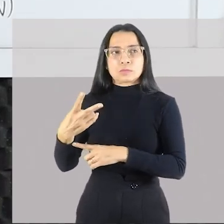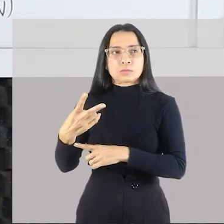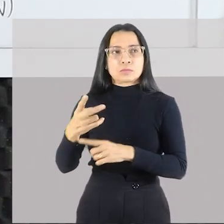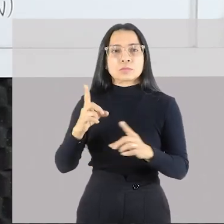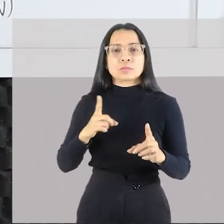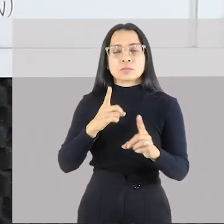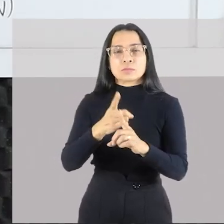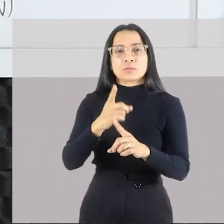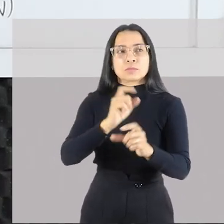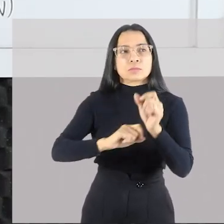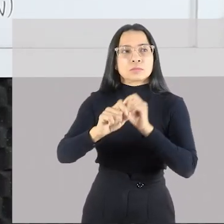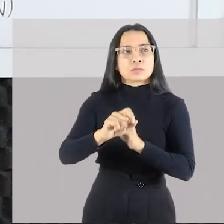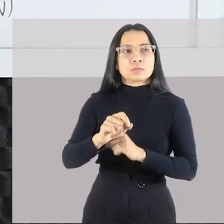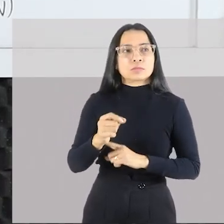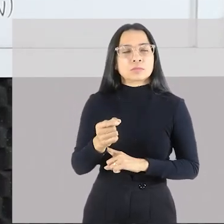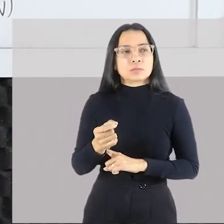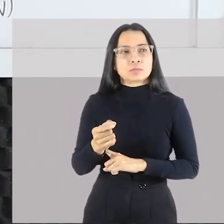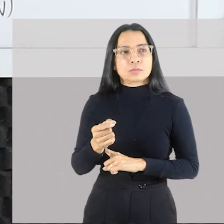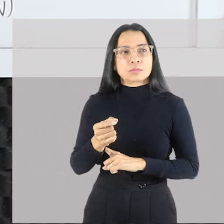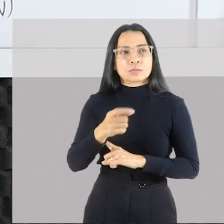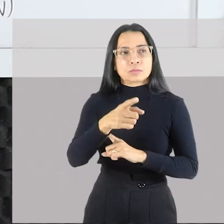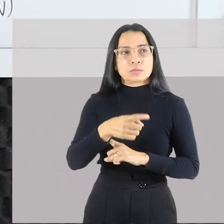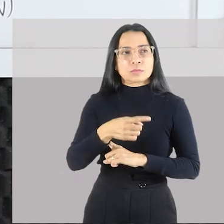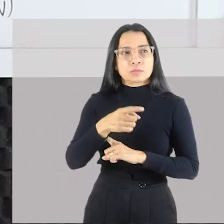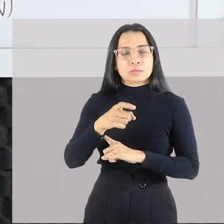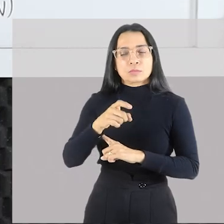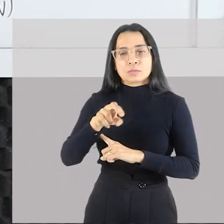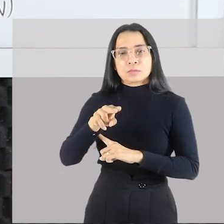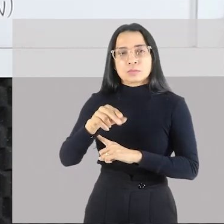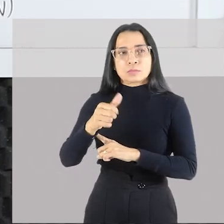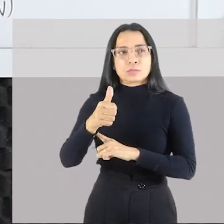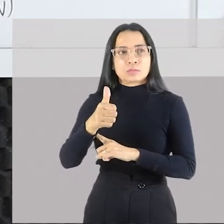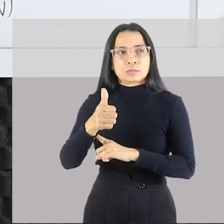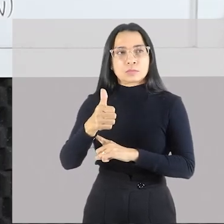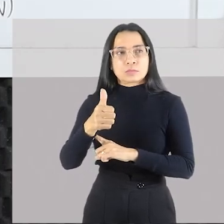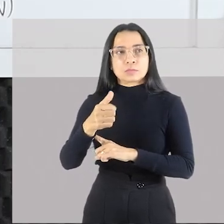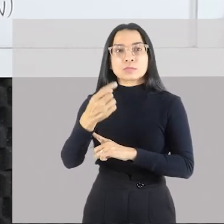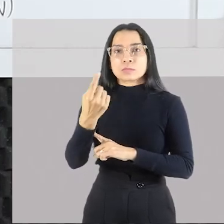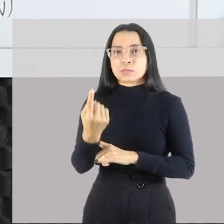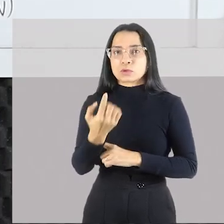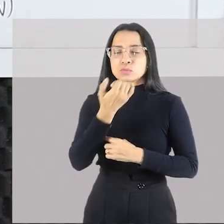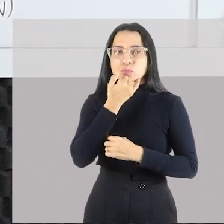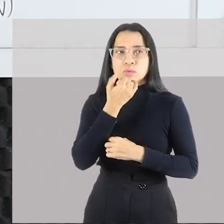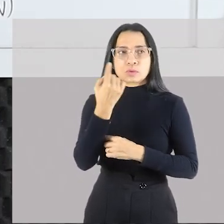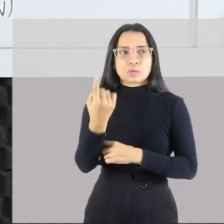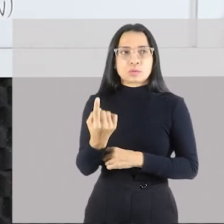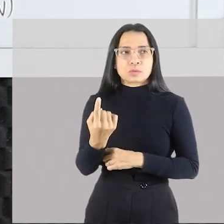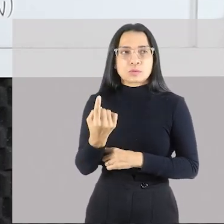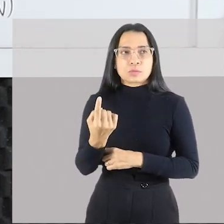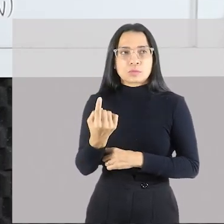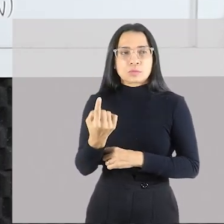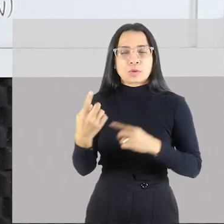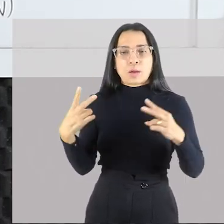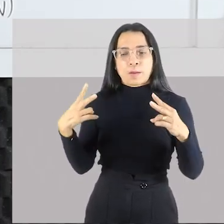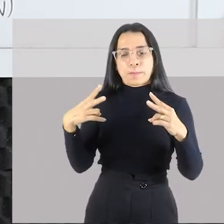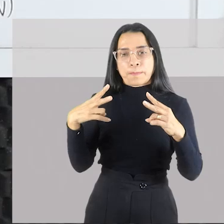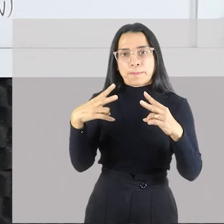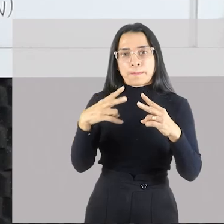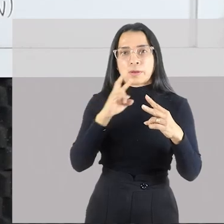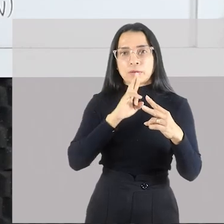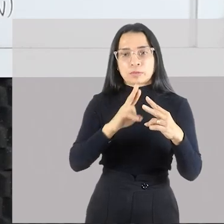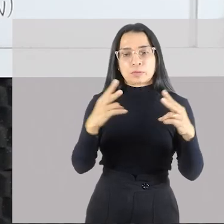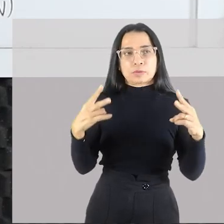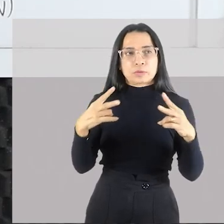encontrar 2 vezes 2, 4, 5 menos 4 dá 1. Então, a solução é o par ordenado